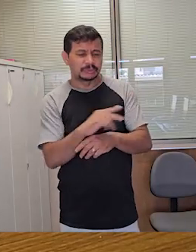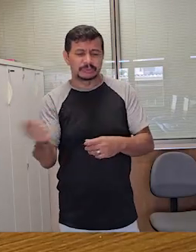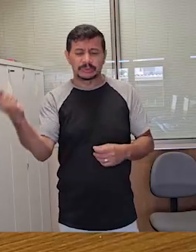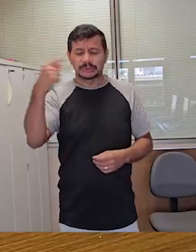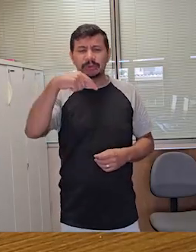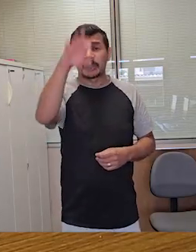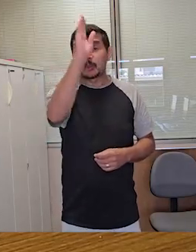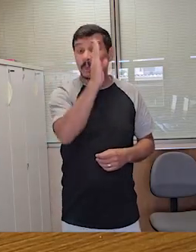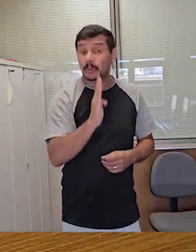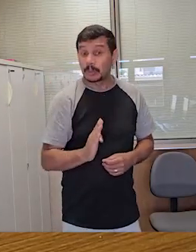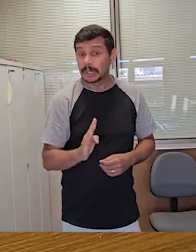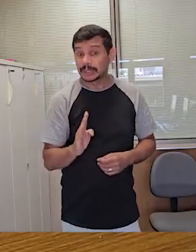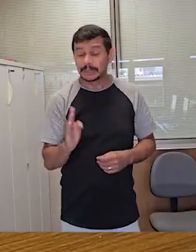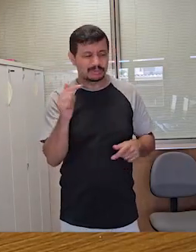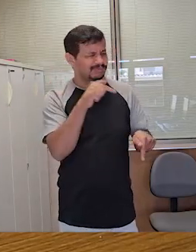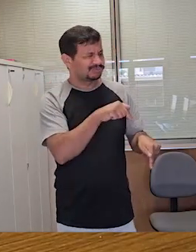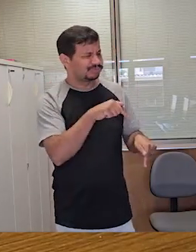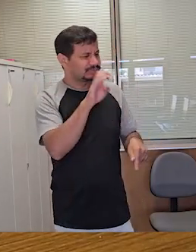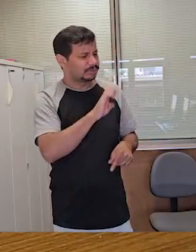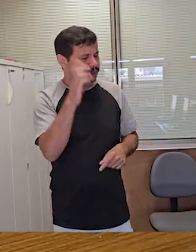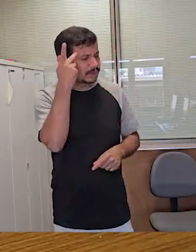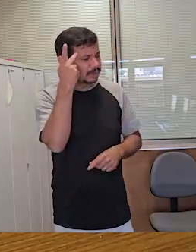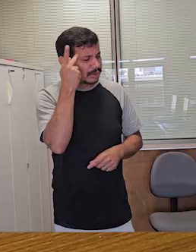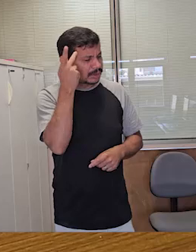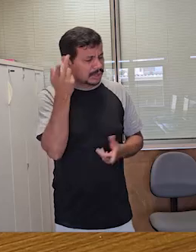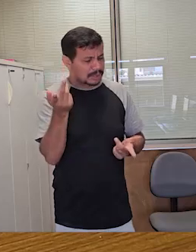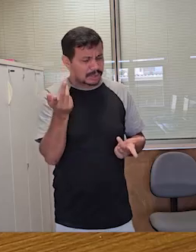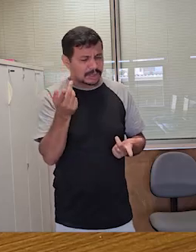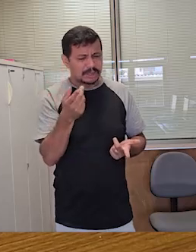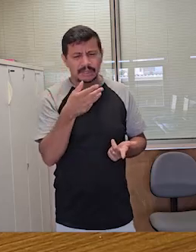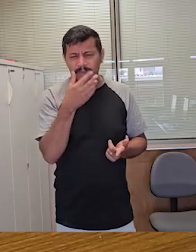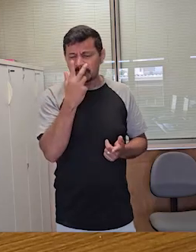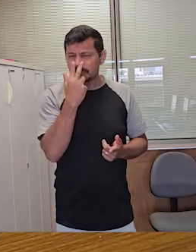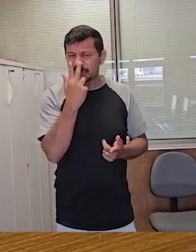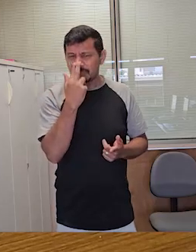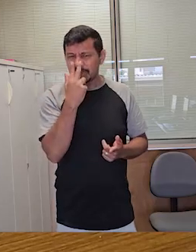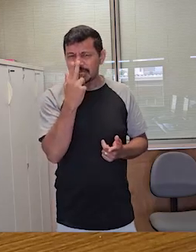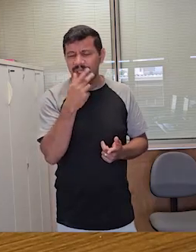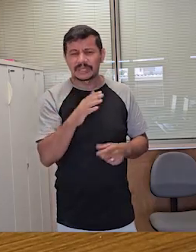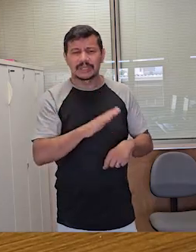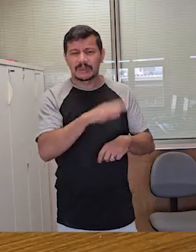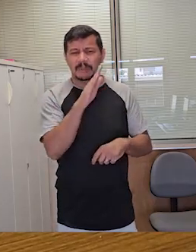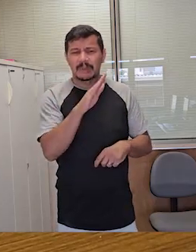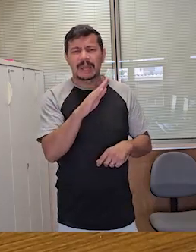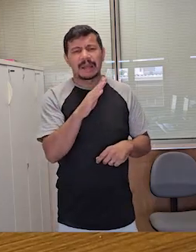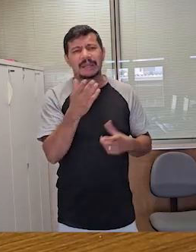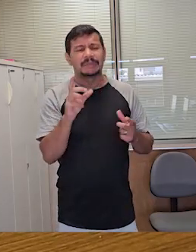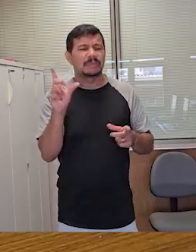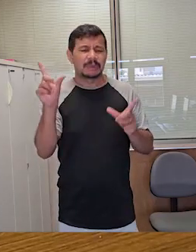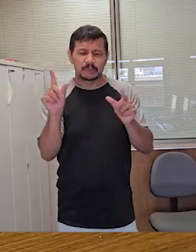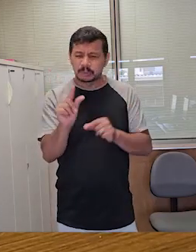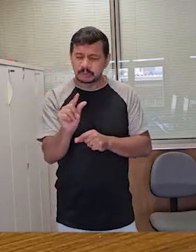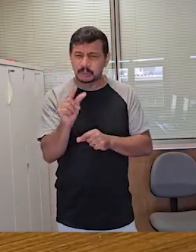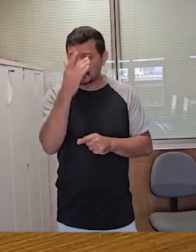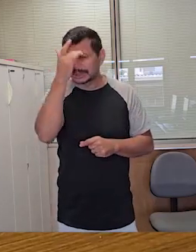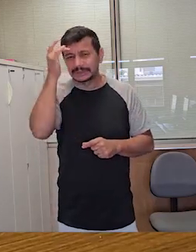para todo o Brasil. O Estado de São Paulo acho que foi o que vai estar vindo mais auditores fiscais, mas mesmo assim são poucas